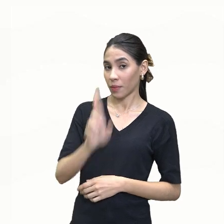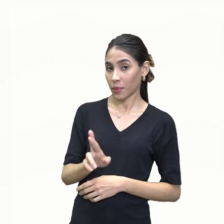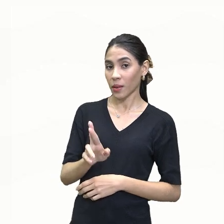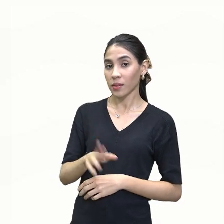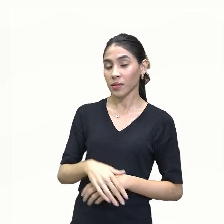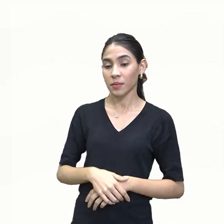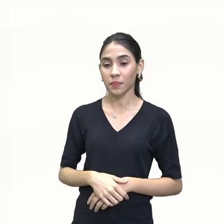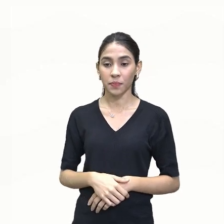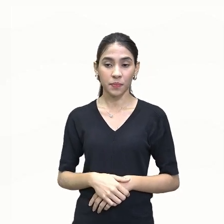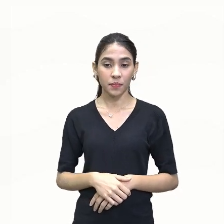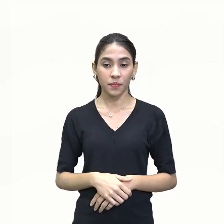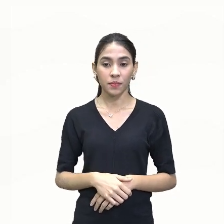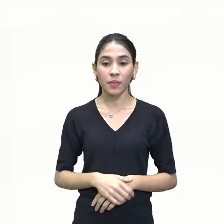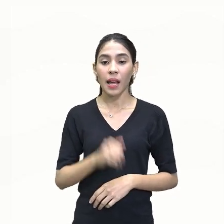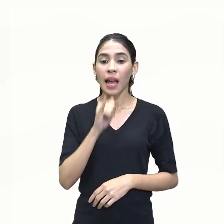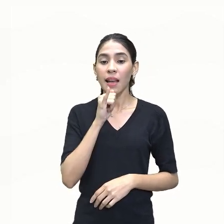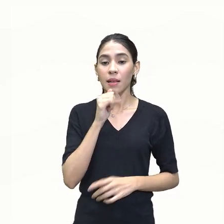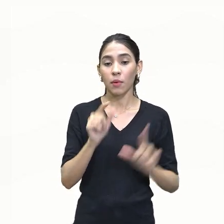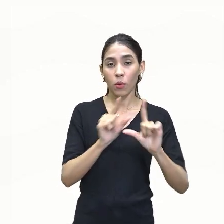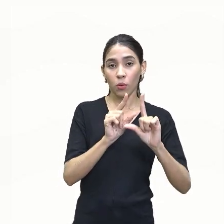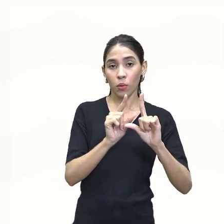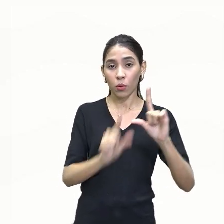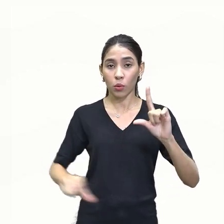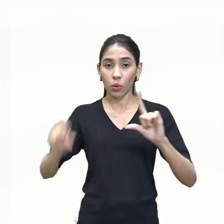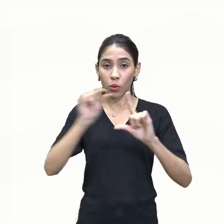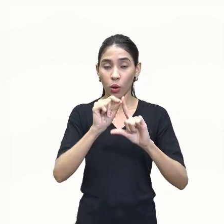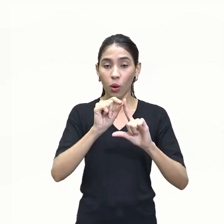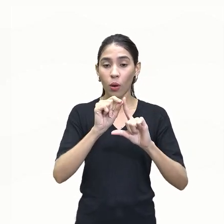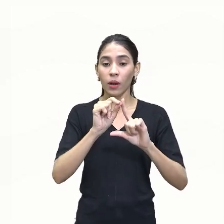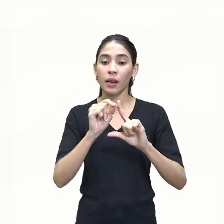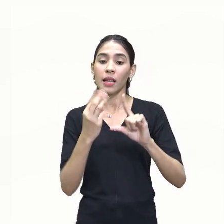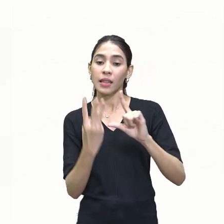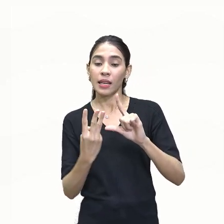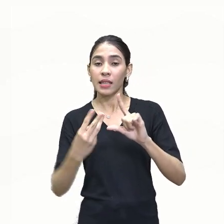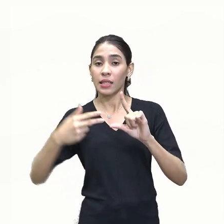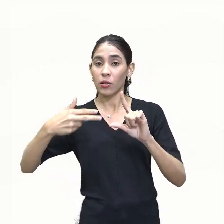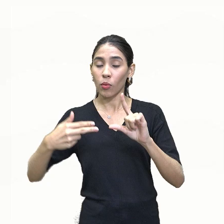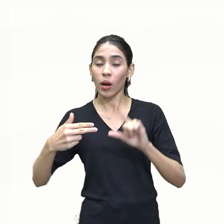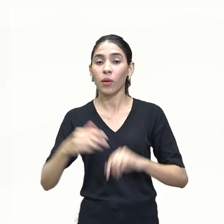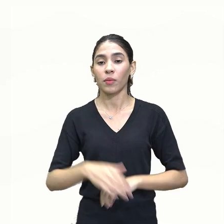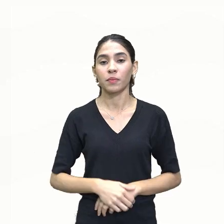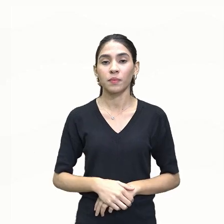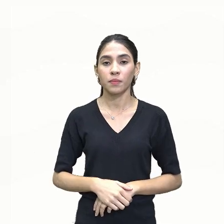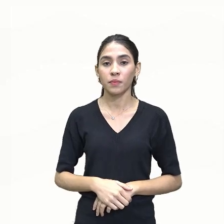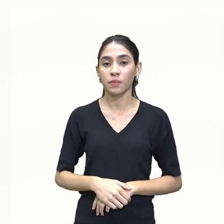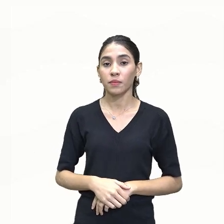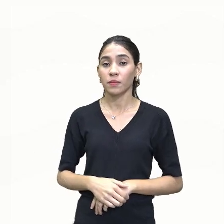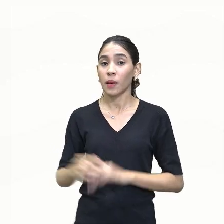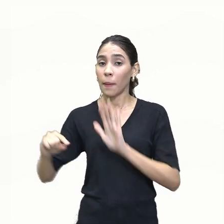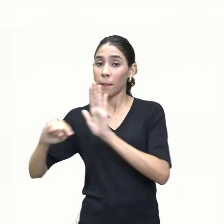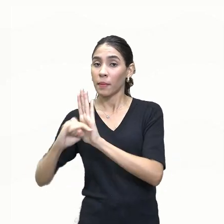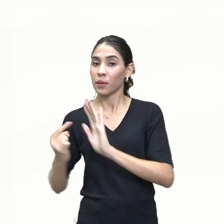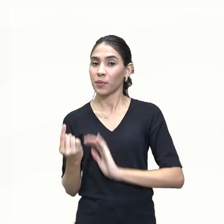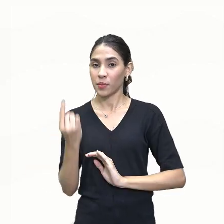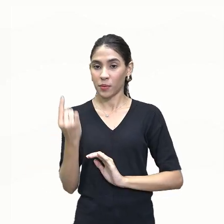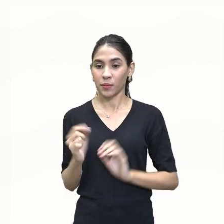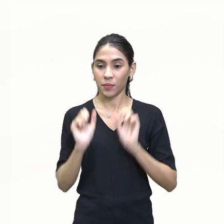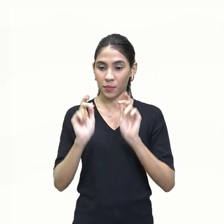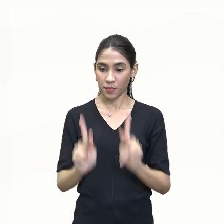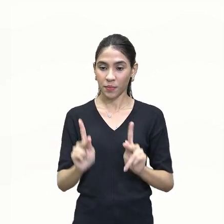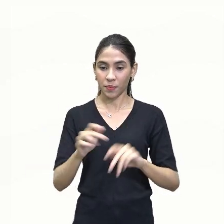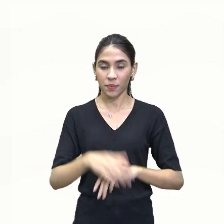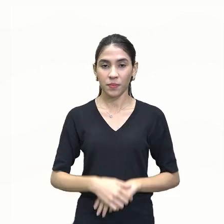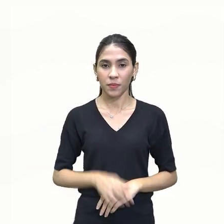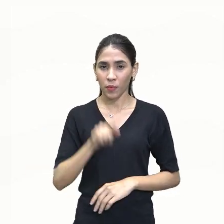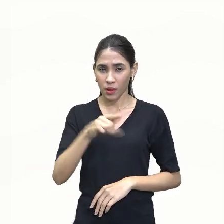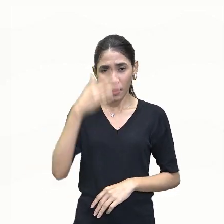aqui, ó, de log de 3 na base 1/3, isso vai ser igual a menos 1. Ok?